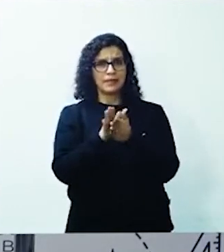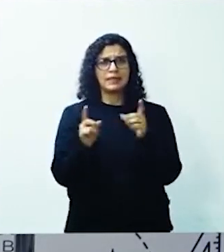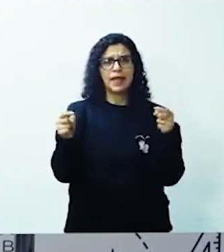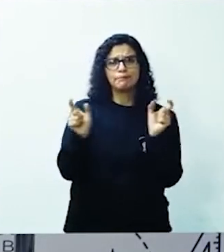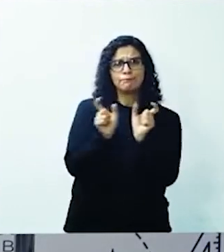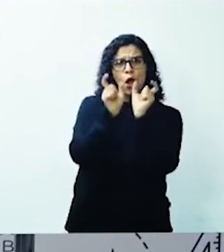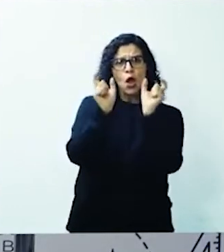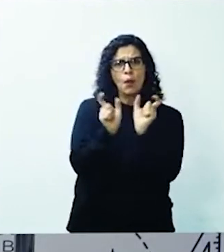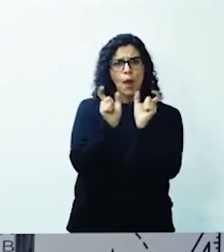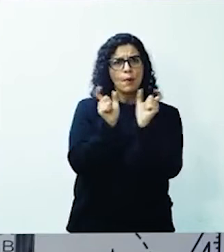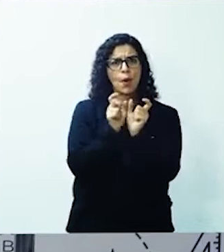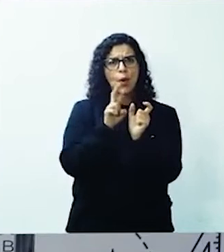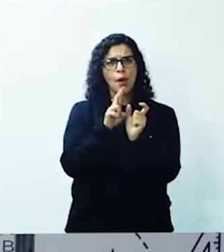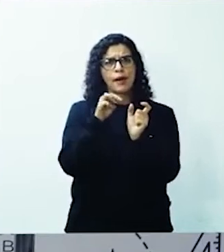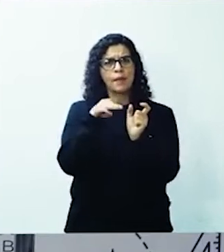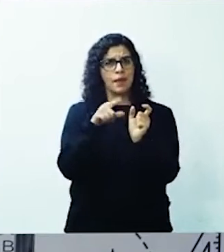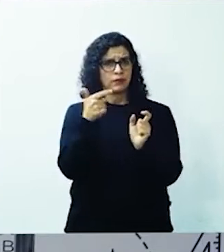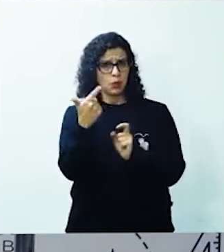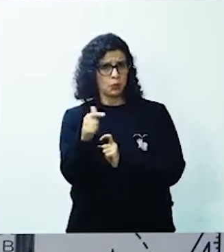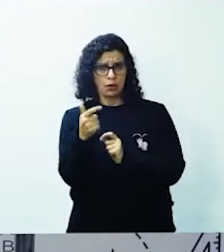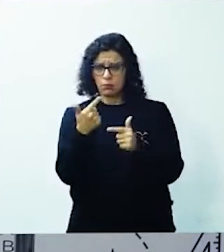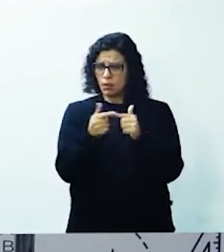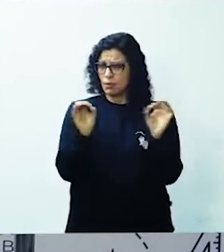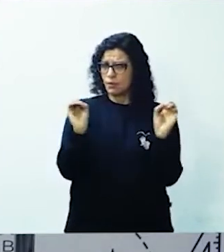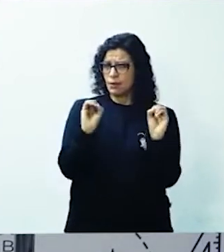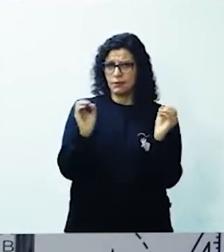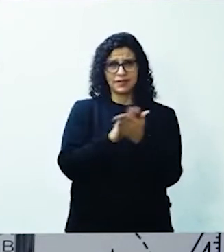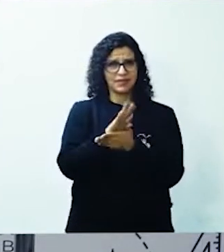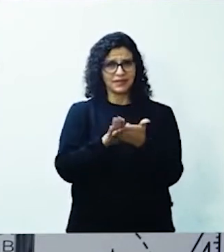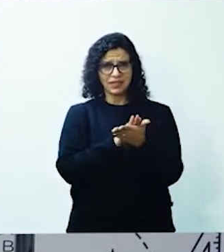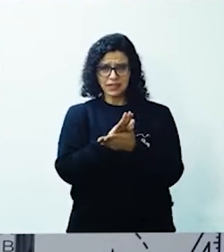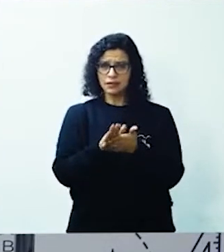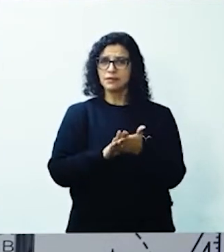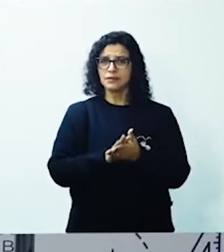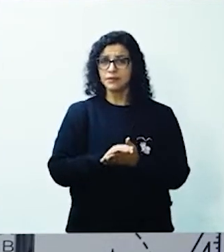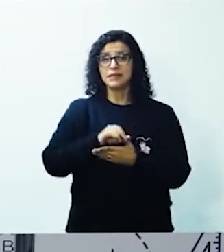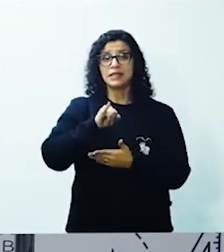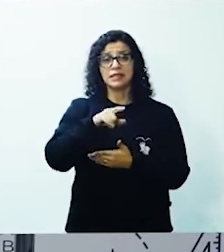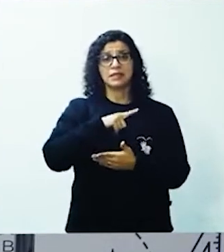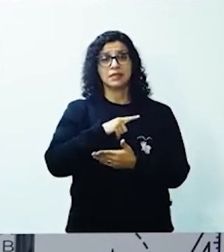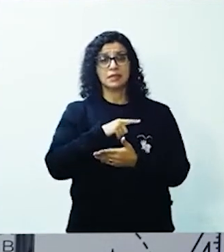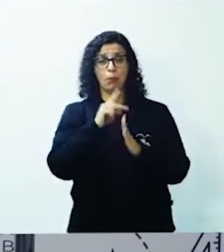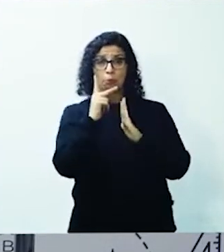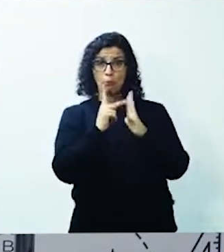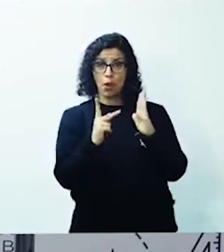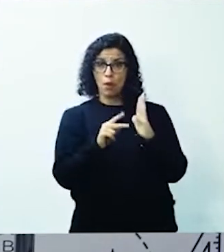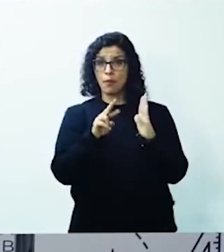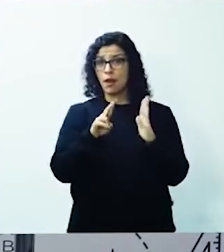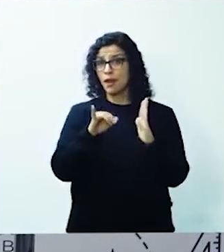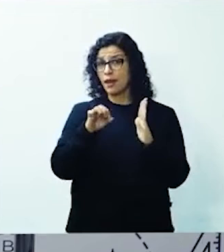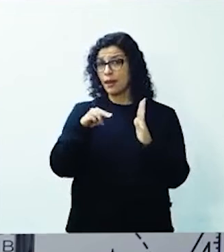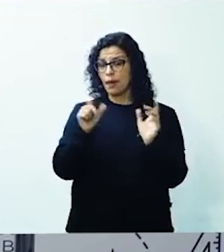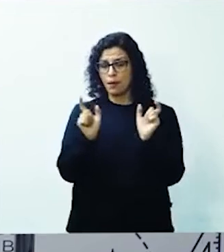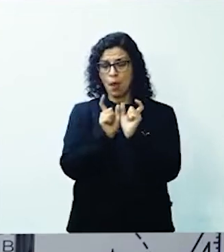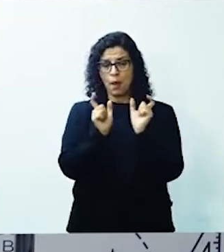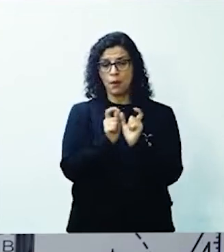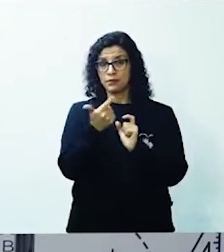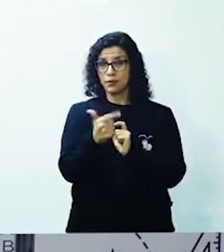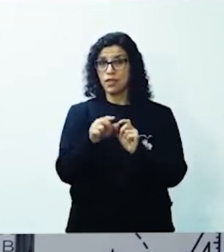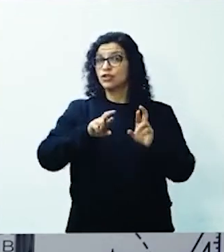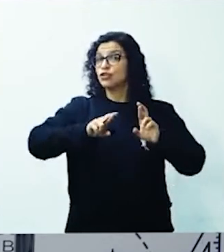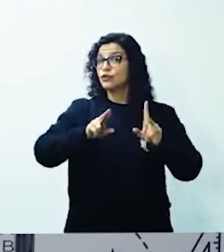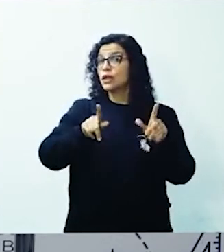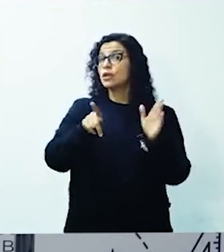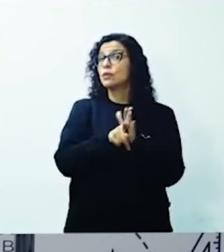você não está conseguindo rimar, não há problema algum se o seu poema não tem rimas. E ele é diferente